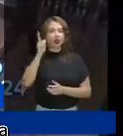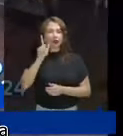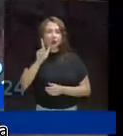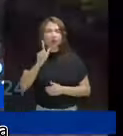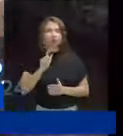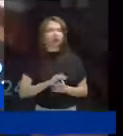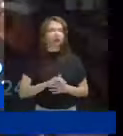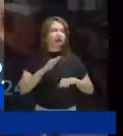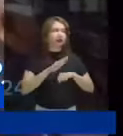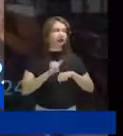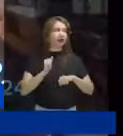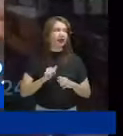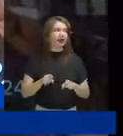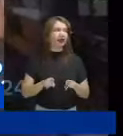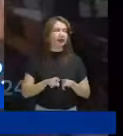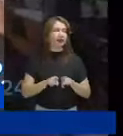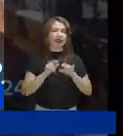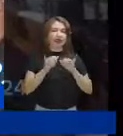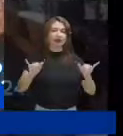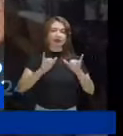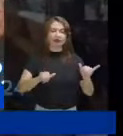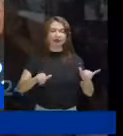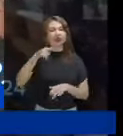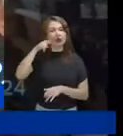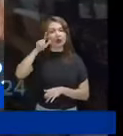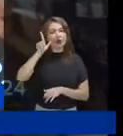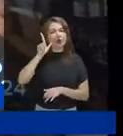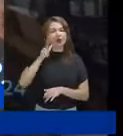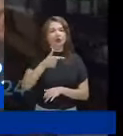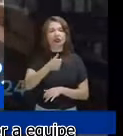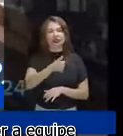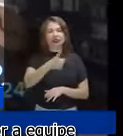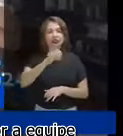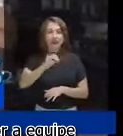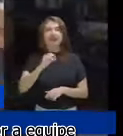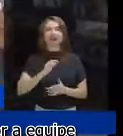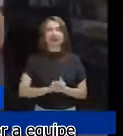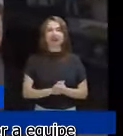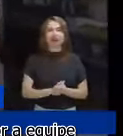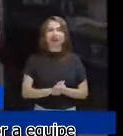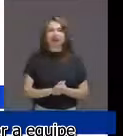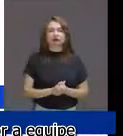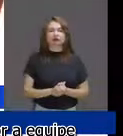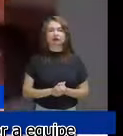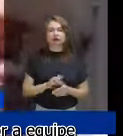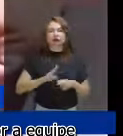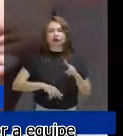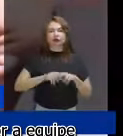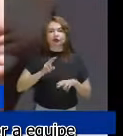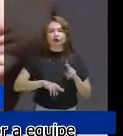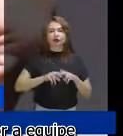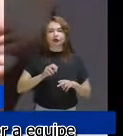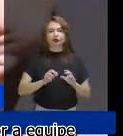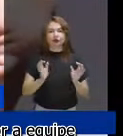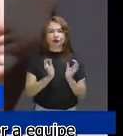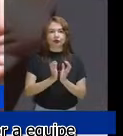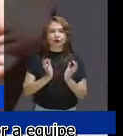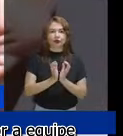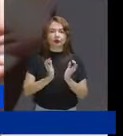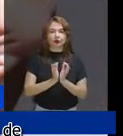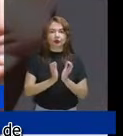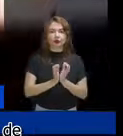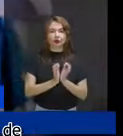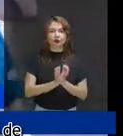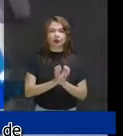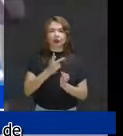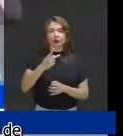a convocação anunciada ontem, 10 de julho, para compor a equipe paralímpica que irá